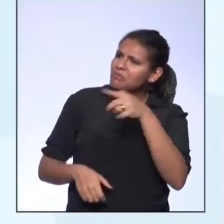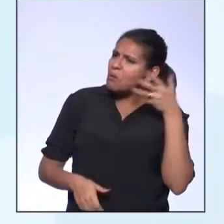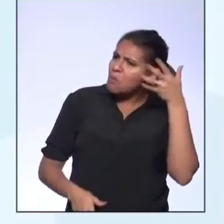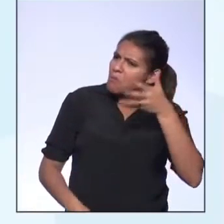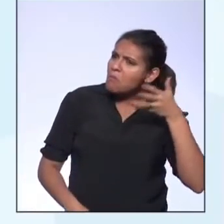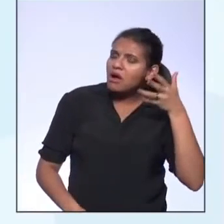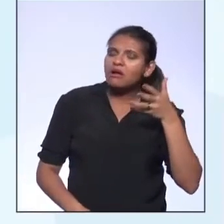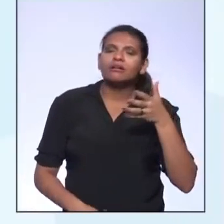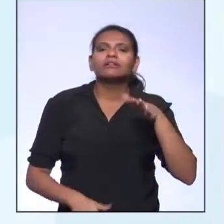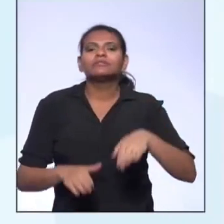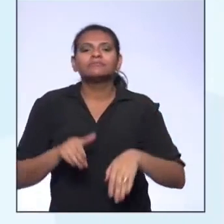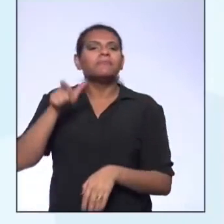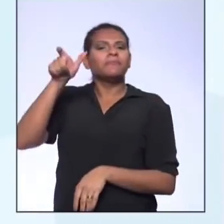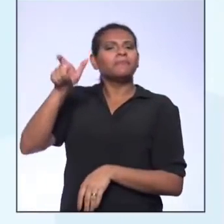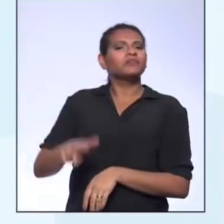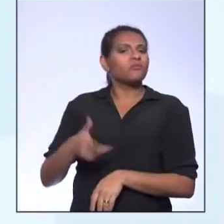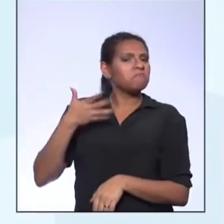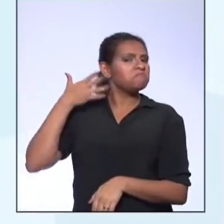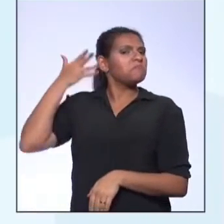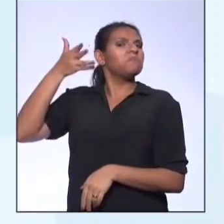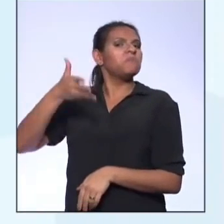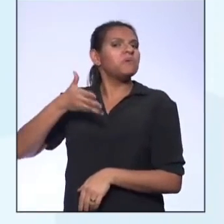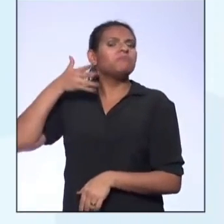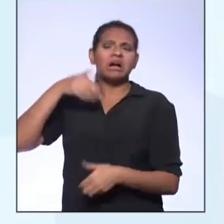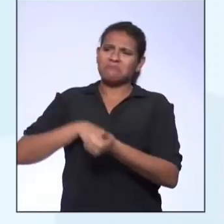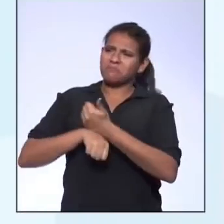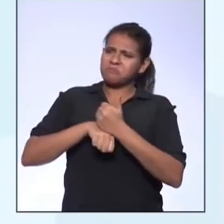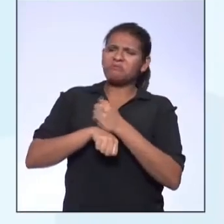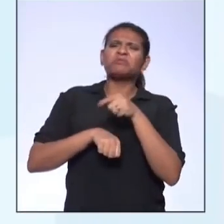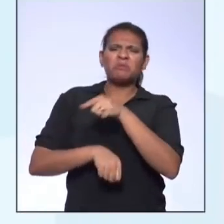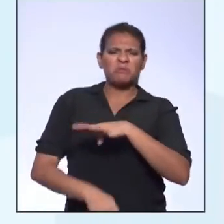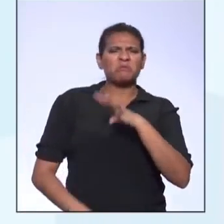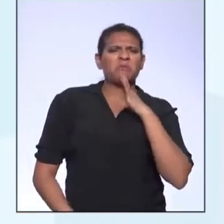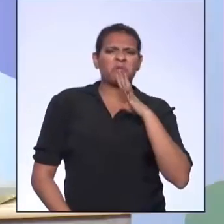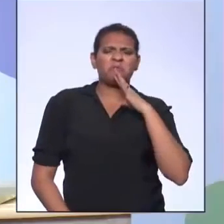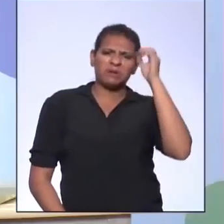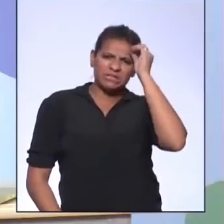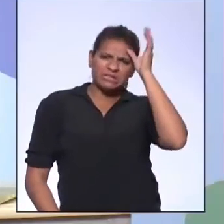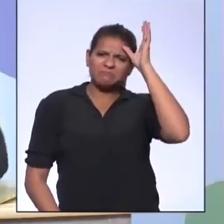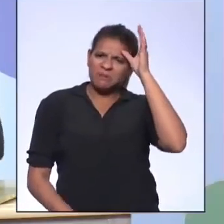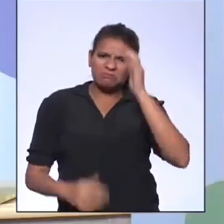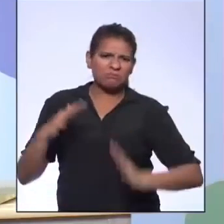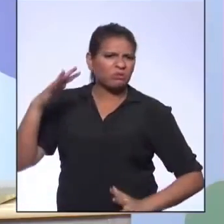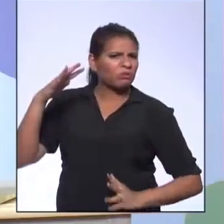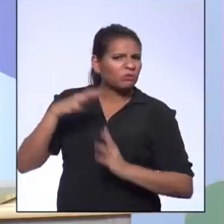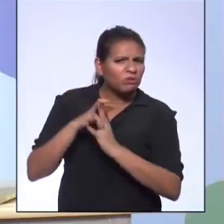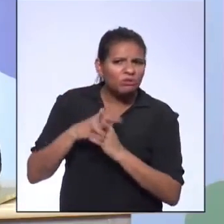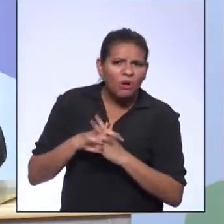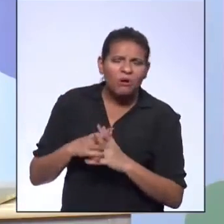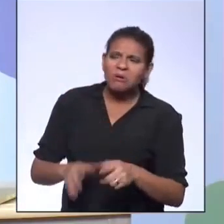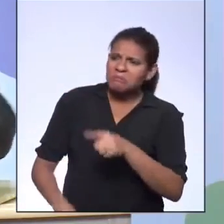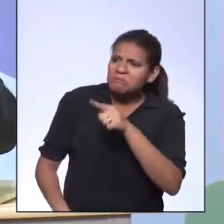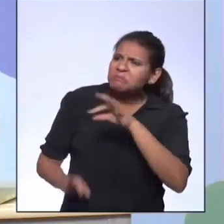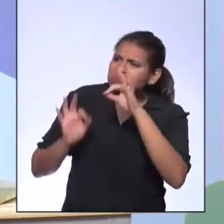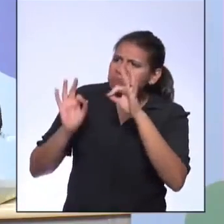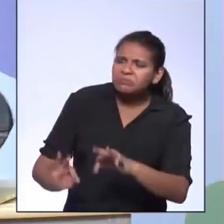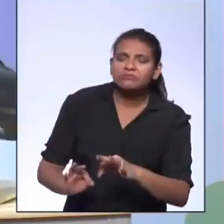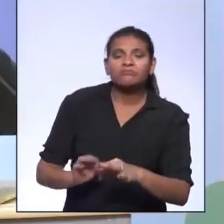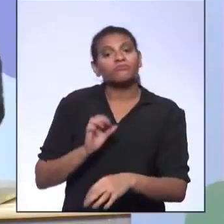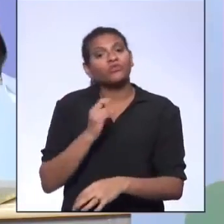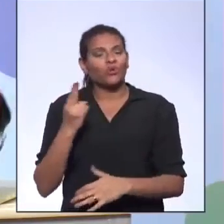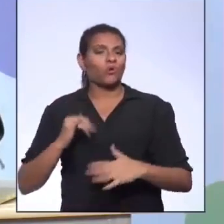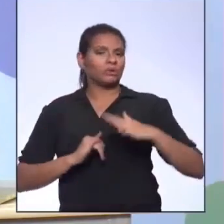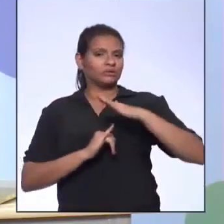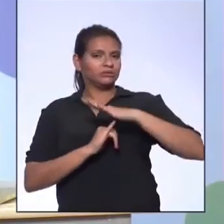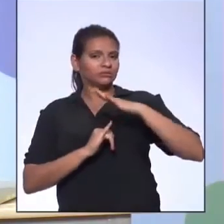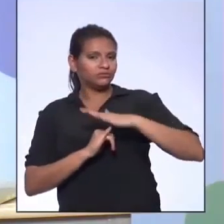eu cito alguém aí que é autoridade no assunto, ou então uma organização que também tem